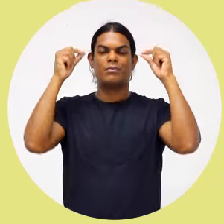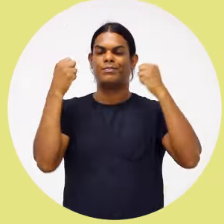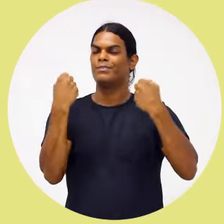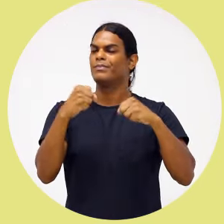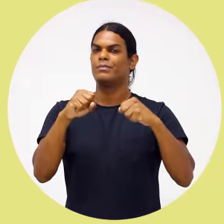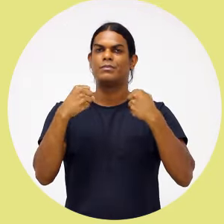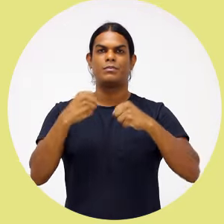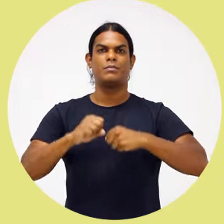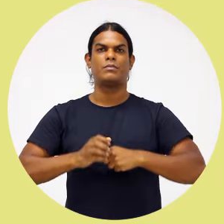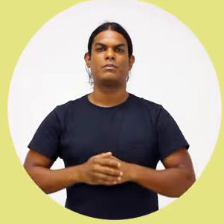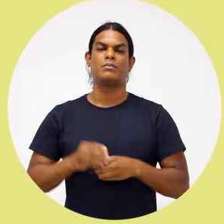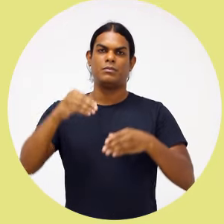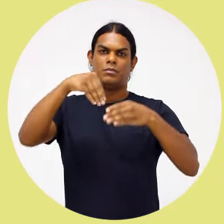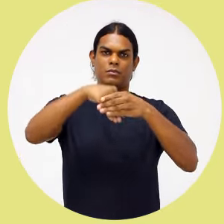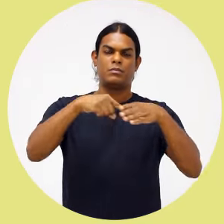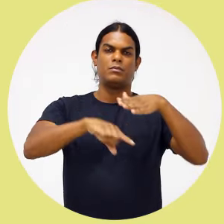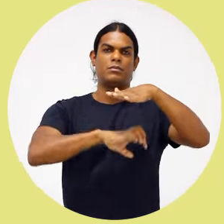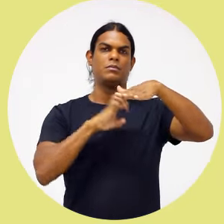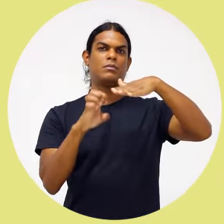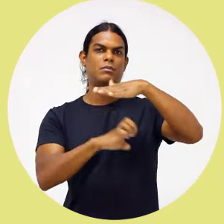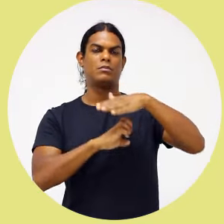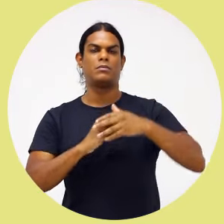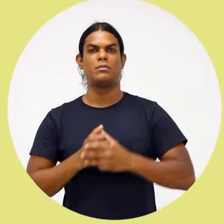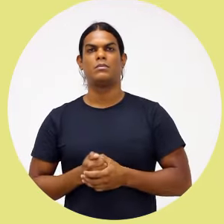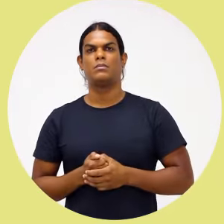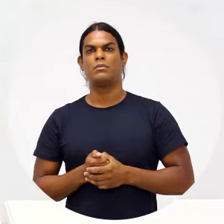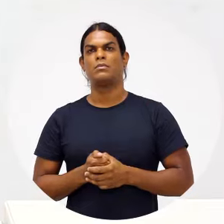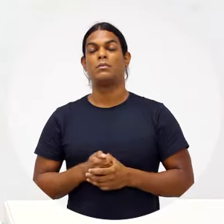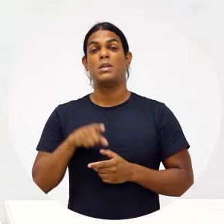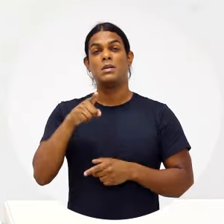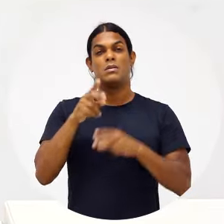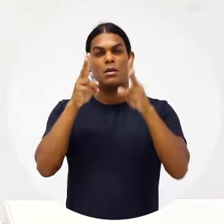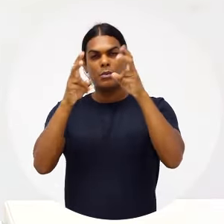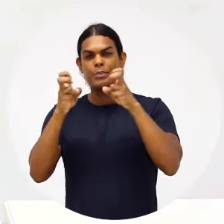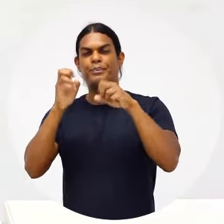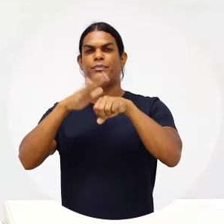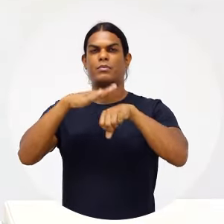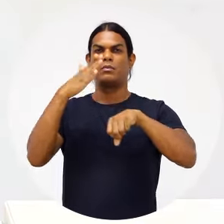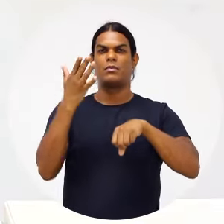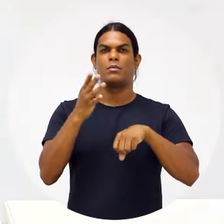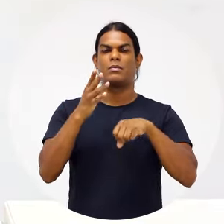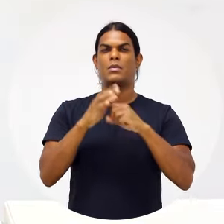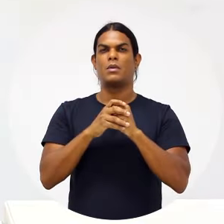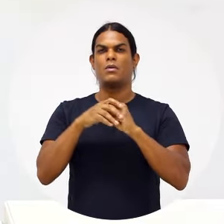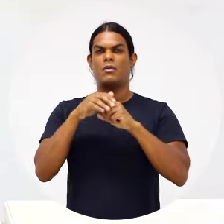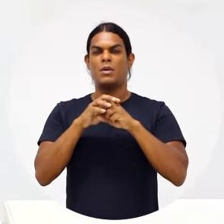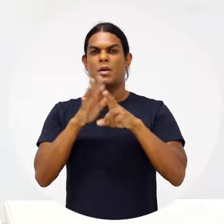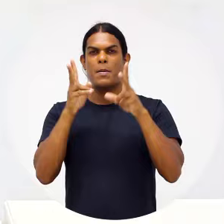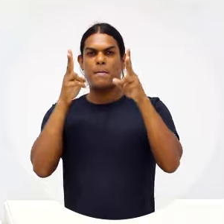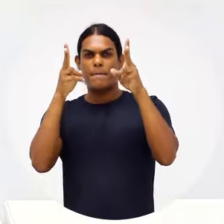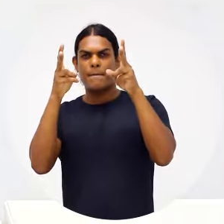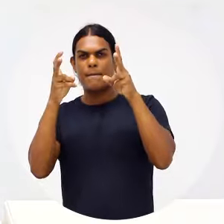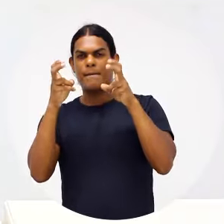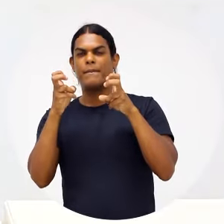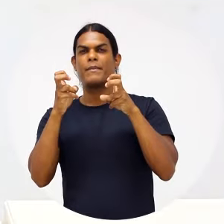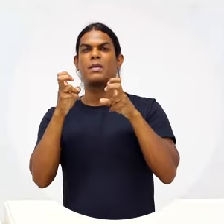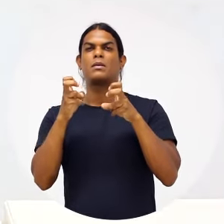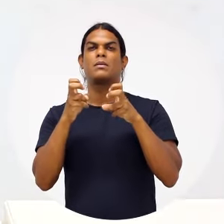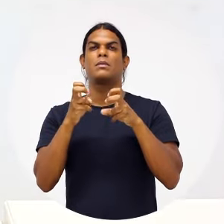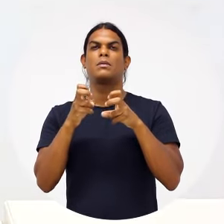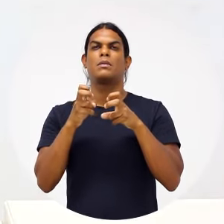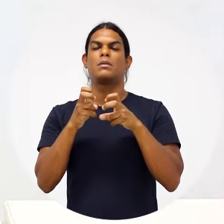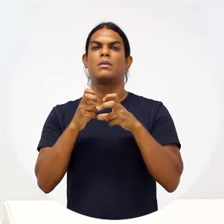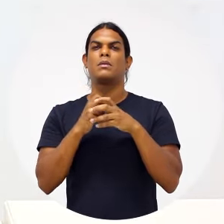precisaria ainda fazer parte dessa empresa. Se vocês observarem melhor, vão ver também que em vários momentos